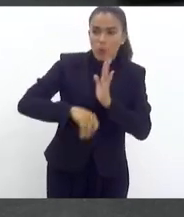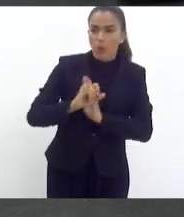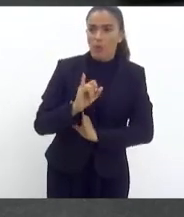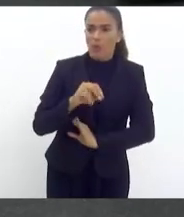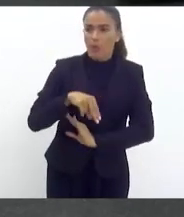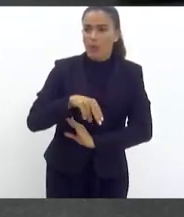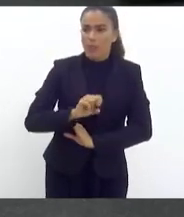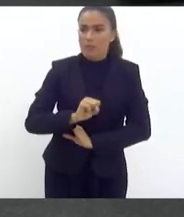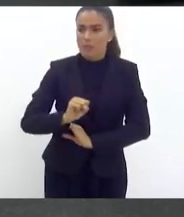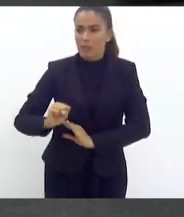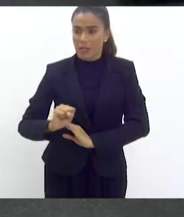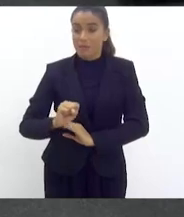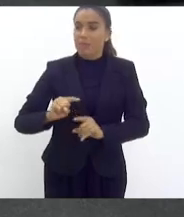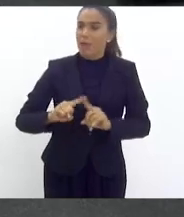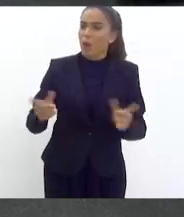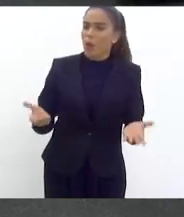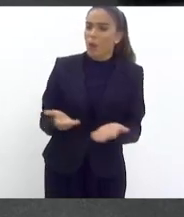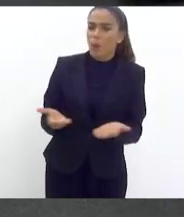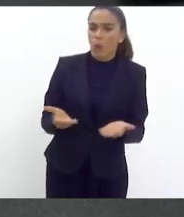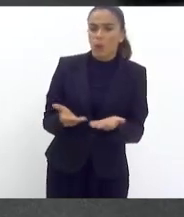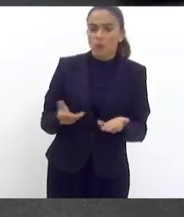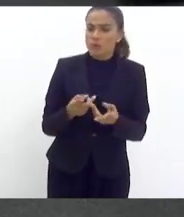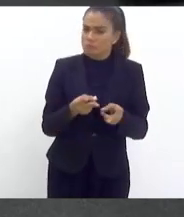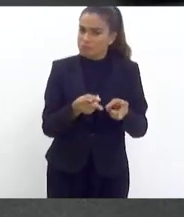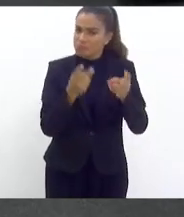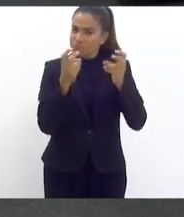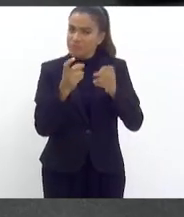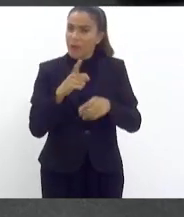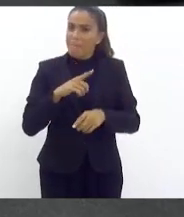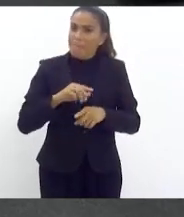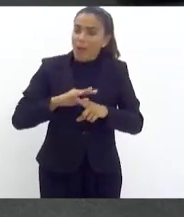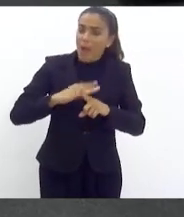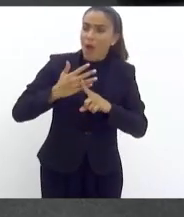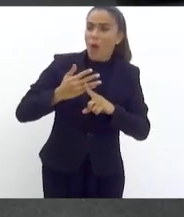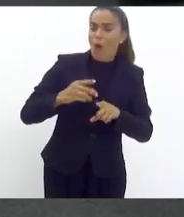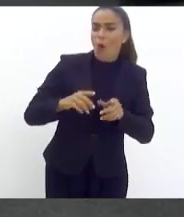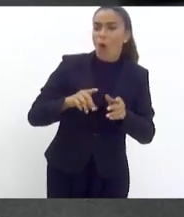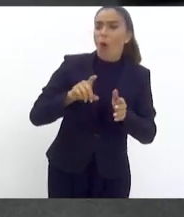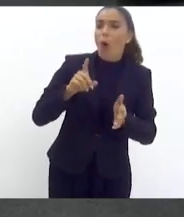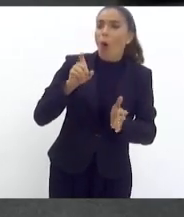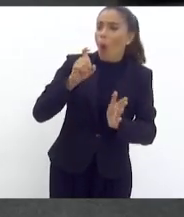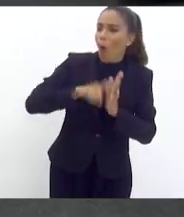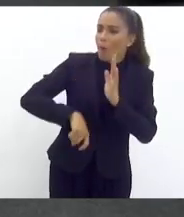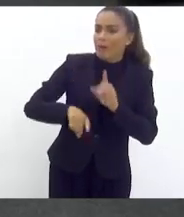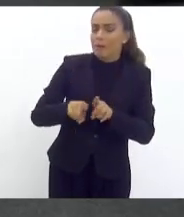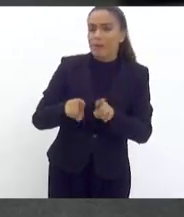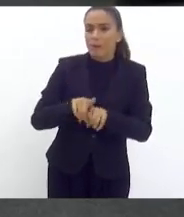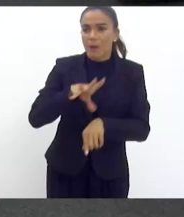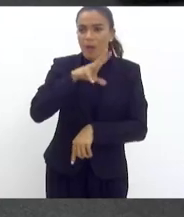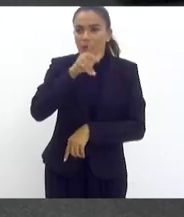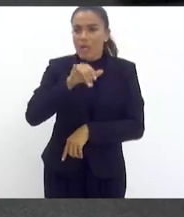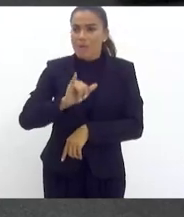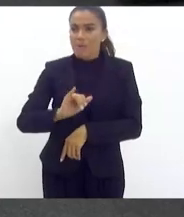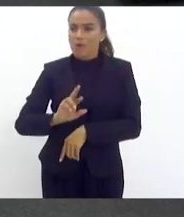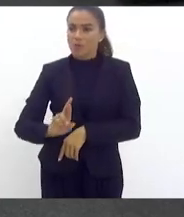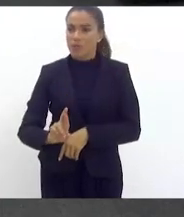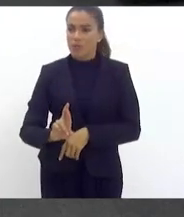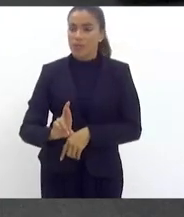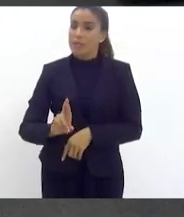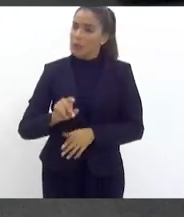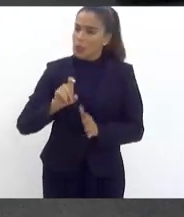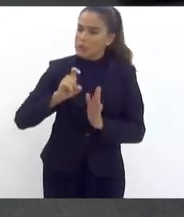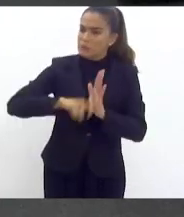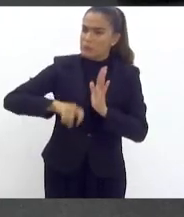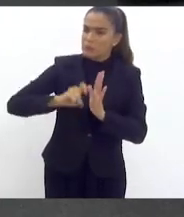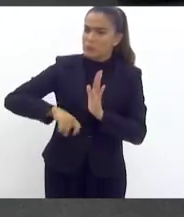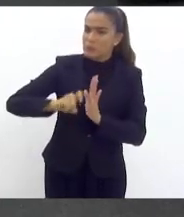INSS, mas hoje a gente vê que está sendo cobrado também imposto de renda. Então, esses descontos têm